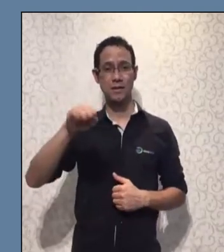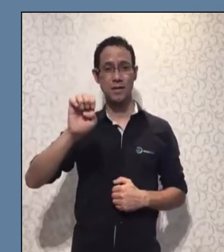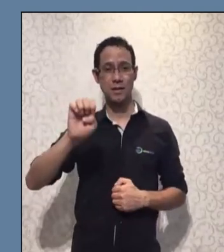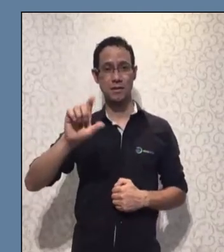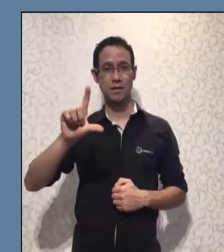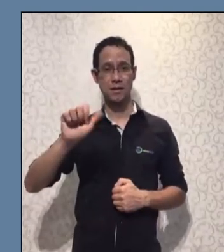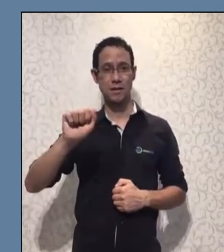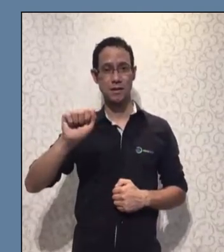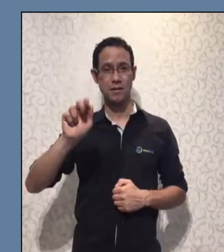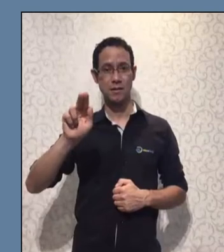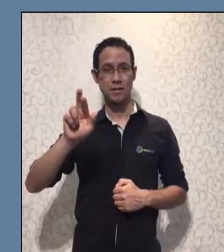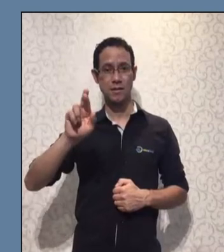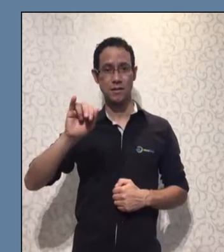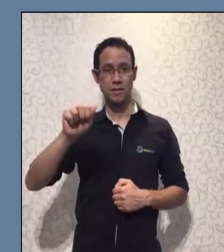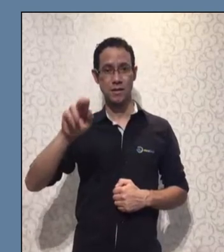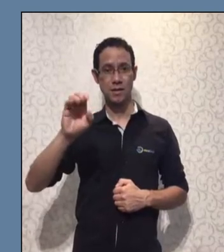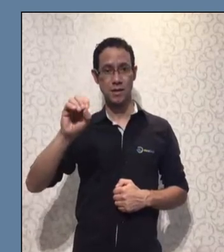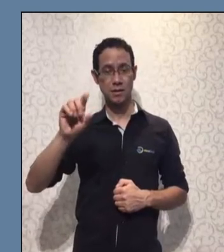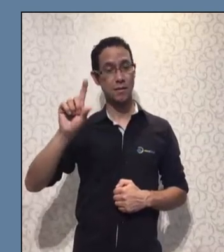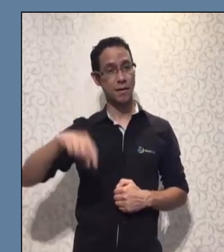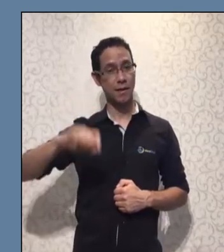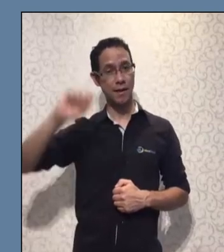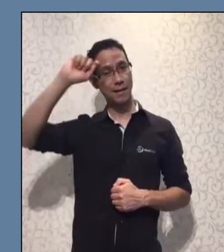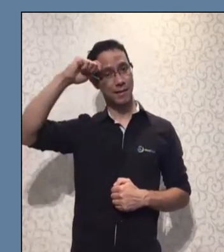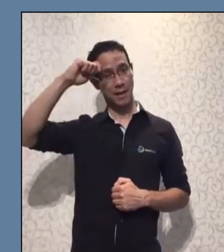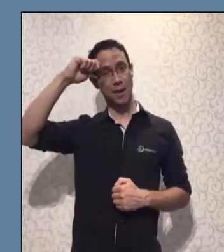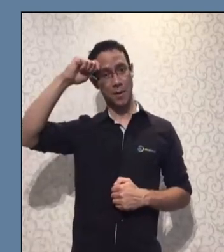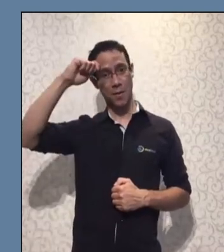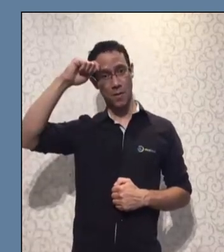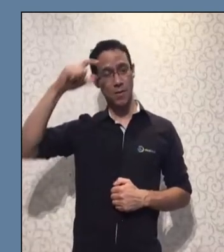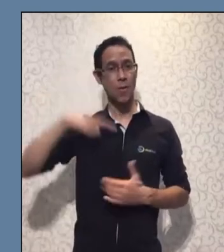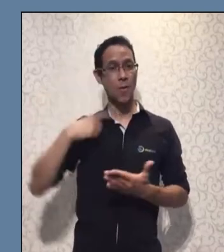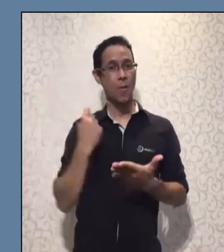negro, que tinha sido comprada para a exposição